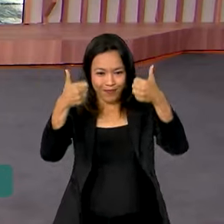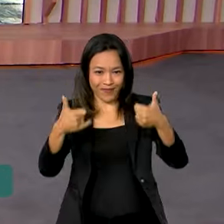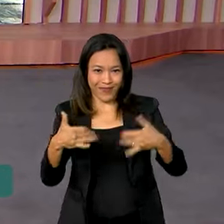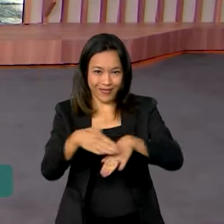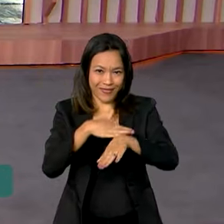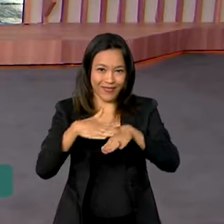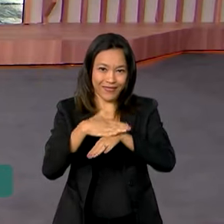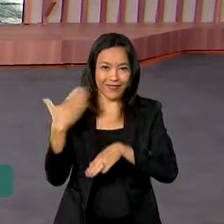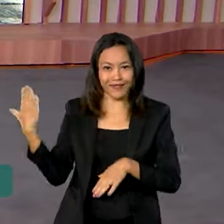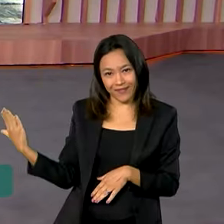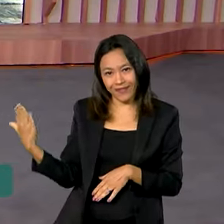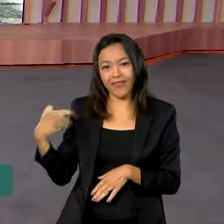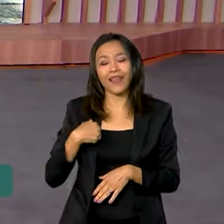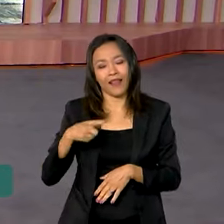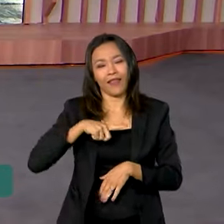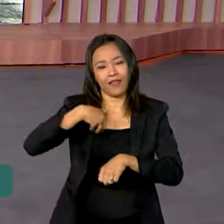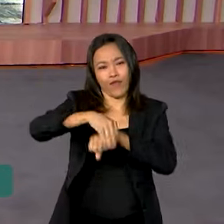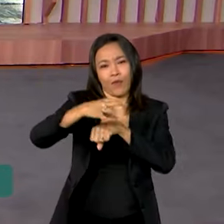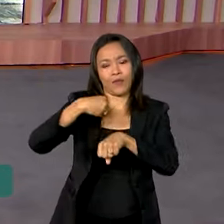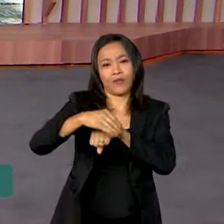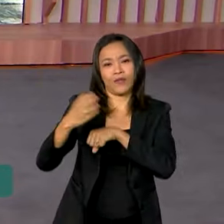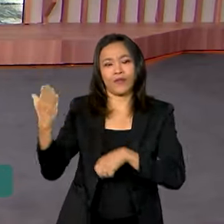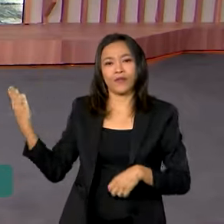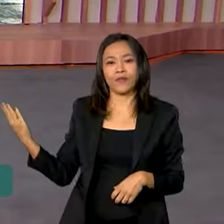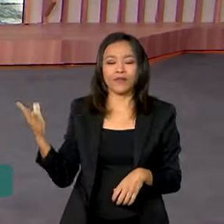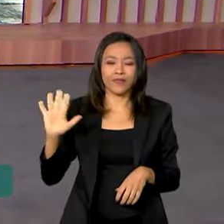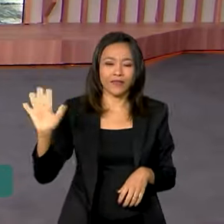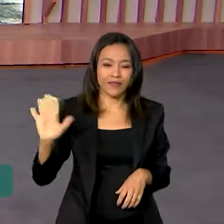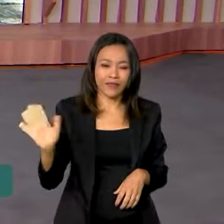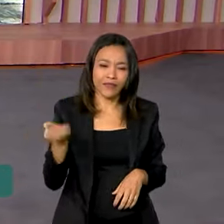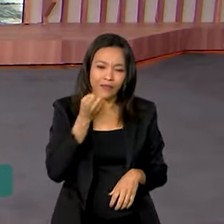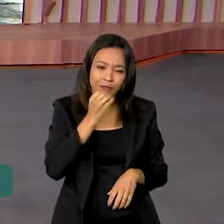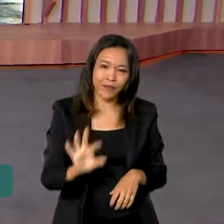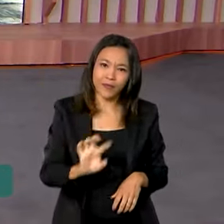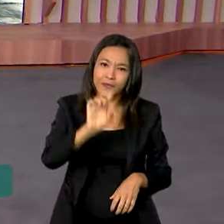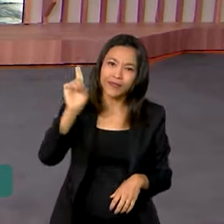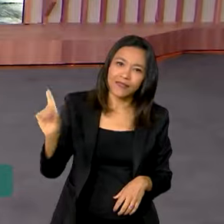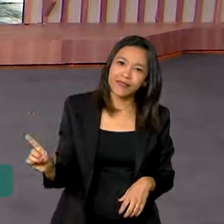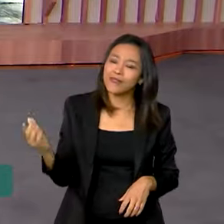Alessandra Lago, que tem as informações ao vivo para a gente. Bom dia, Alessandra.